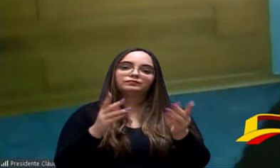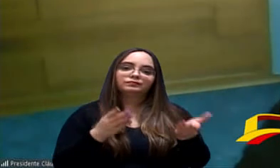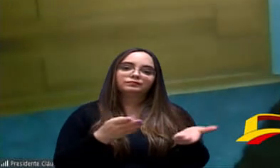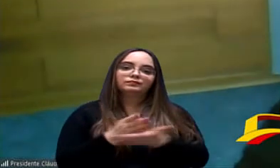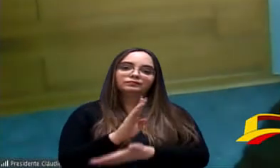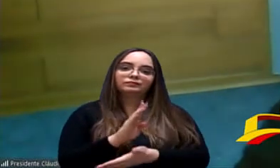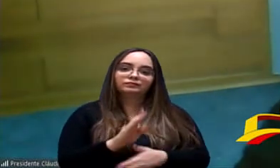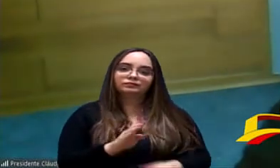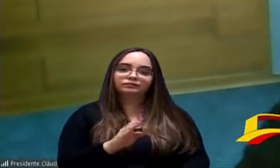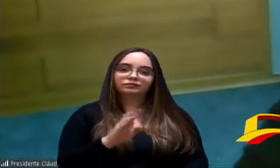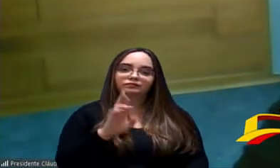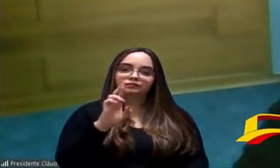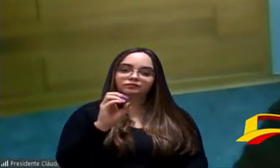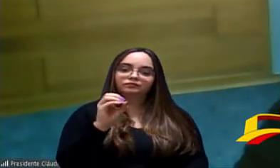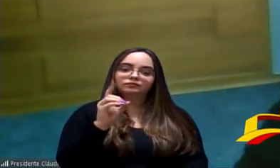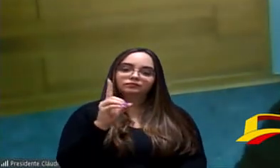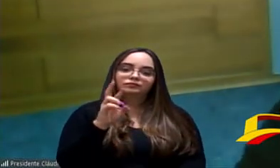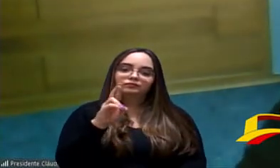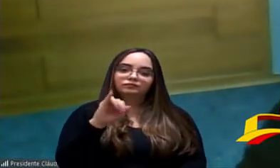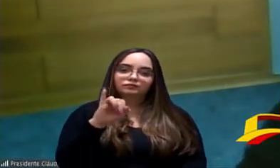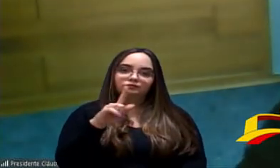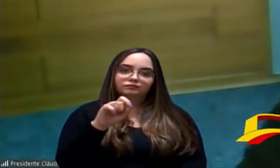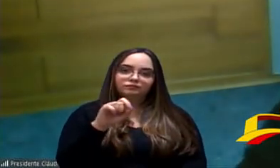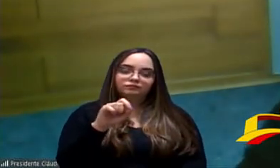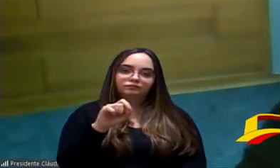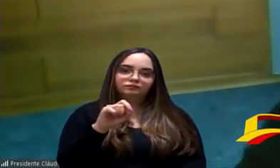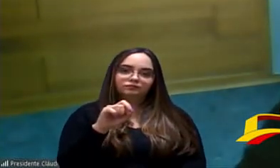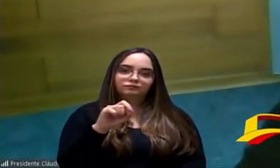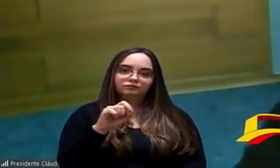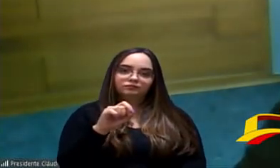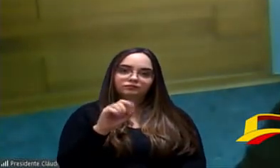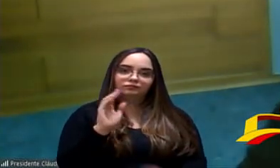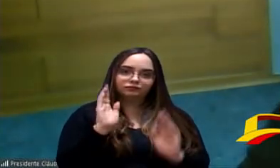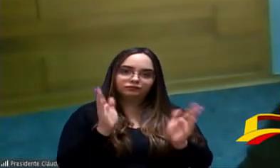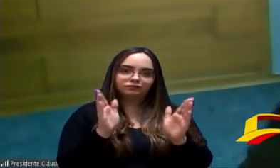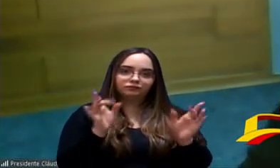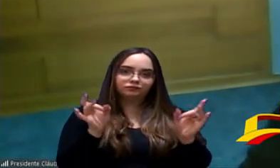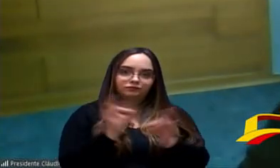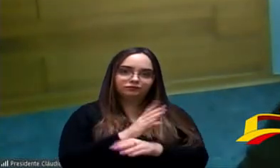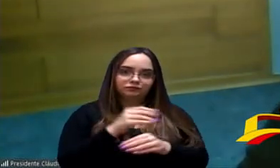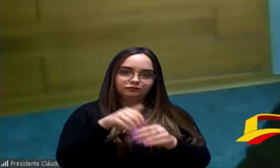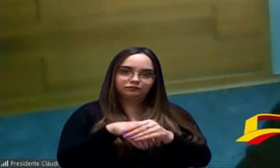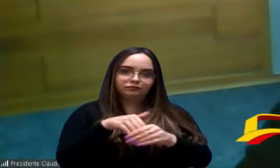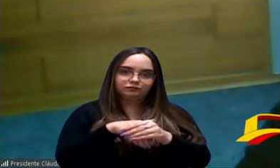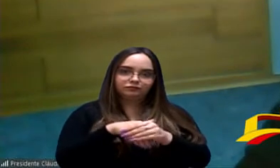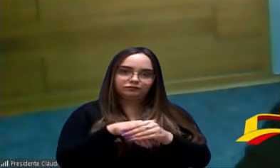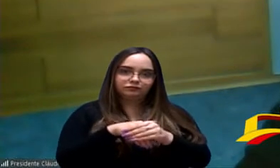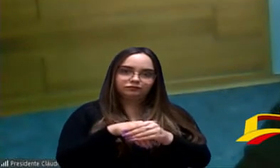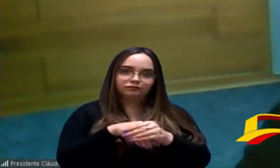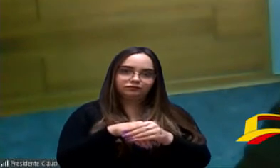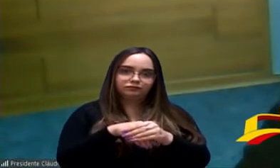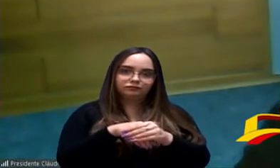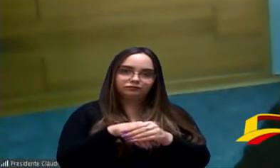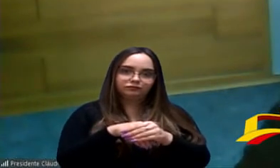Vereador Rodrigo Trevisa, Vossa Excelência, já terminou os votos?